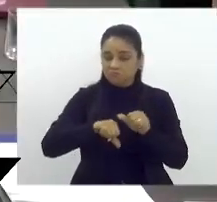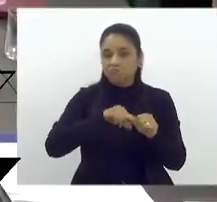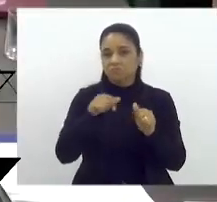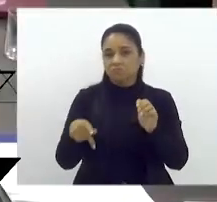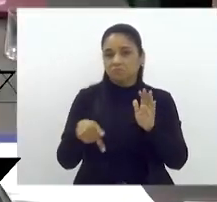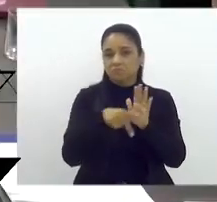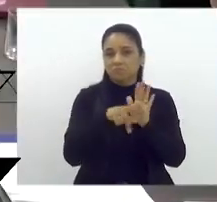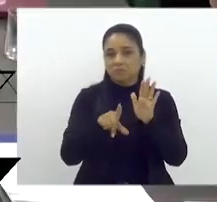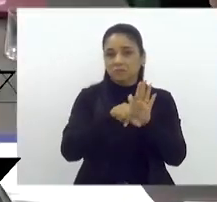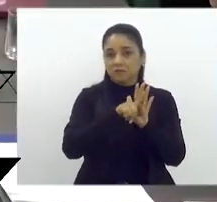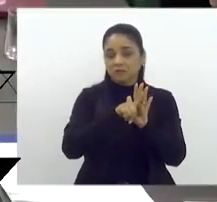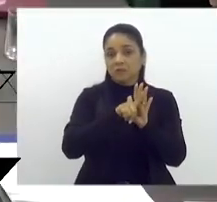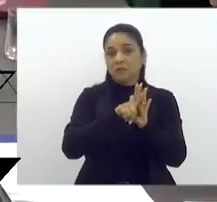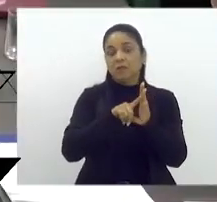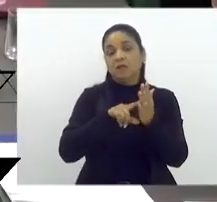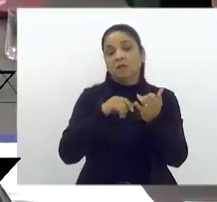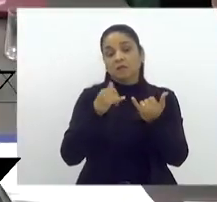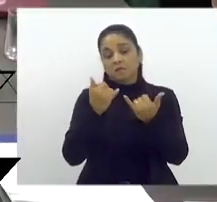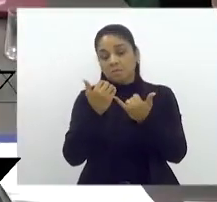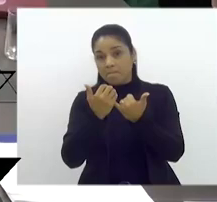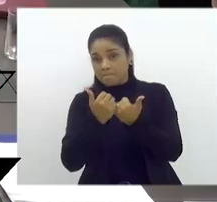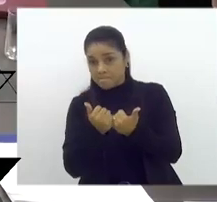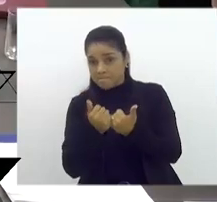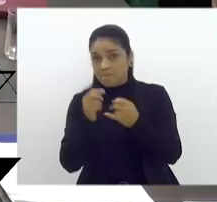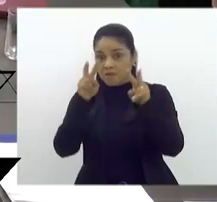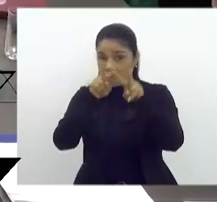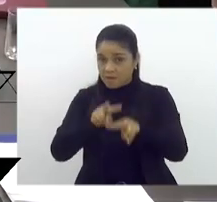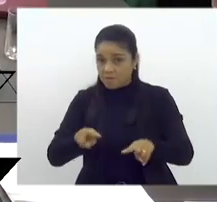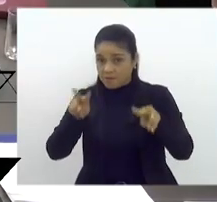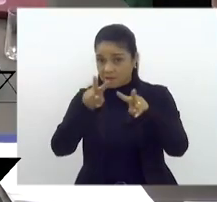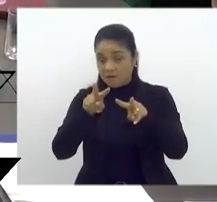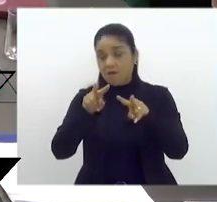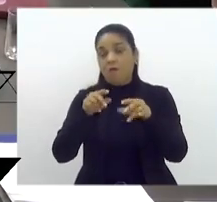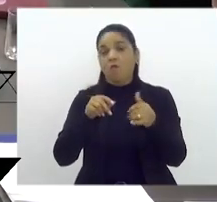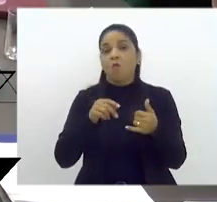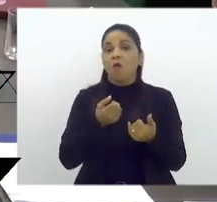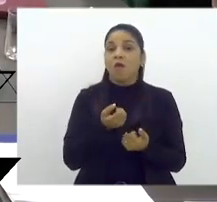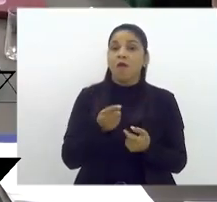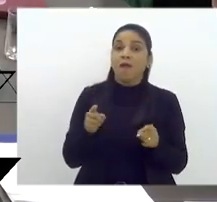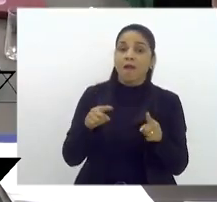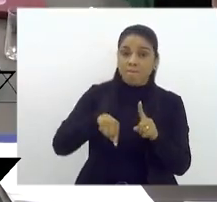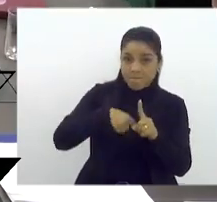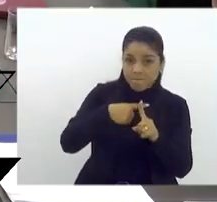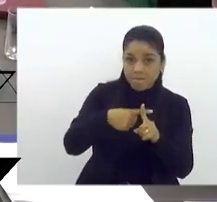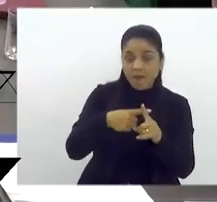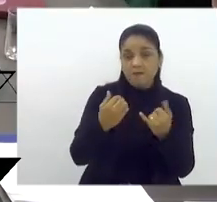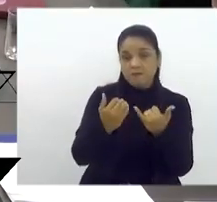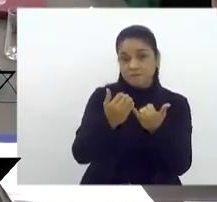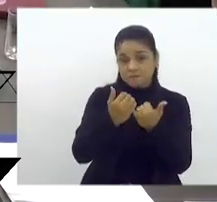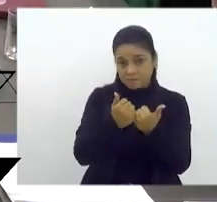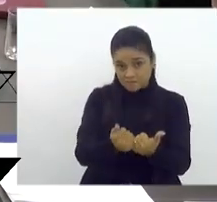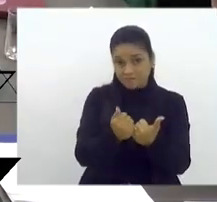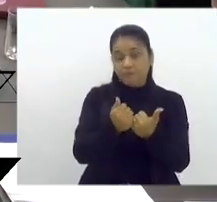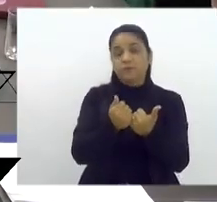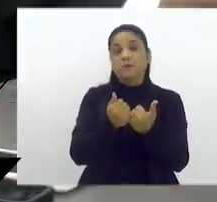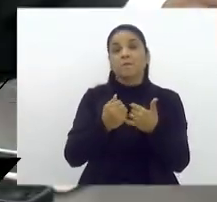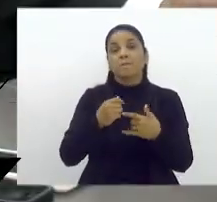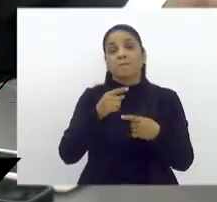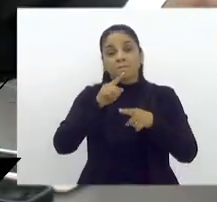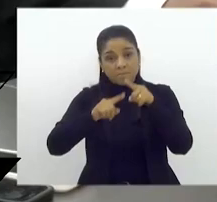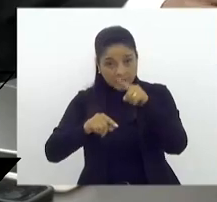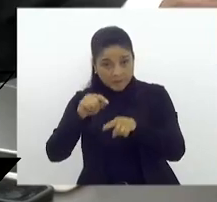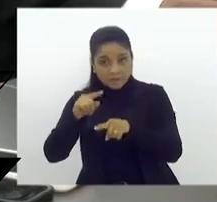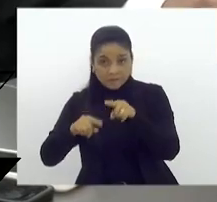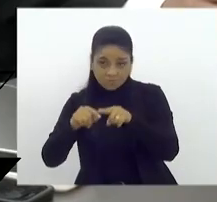virar imaterial e material ao mesmo tempo, que aí preserva a ideia e a obra física, entendeu? Enfim, mas sem dúvida nenhuma é consultar, até